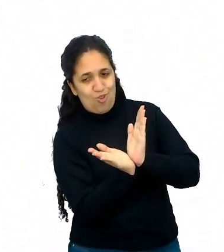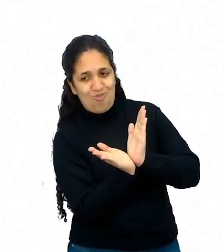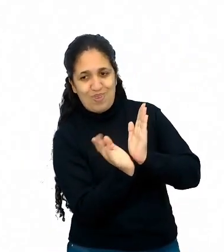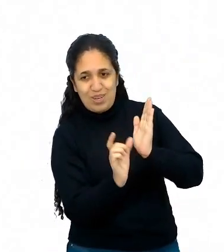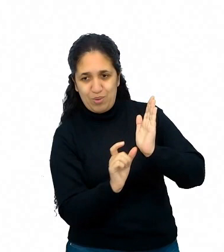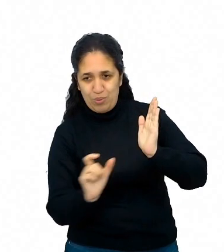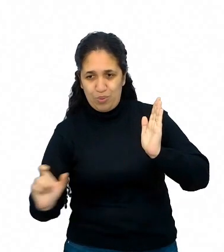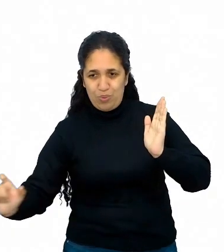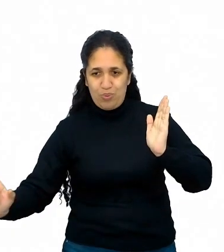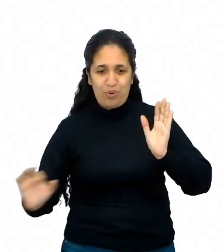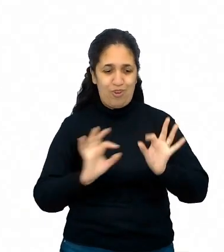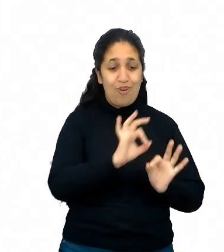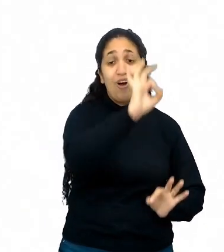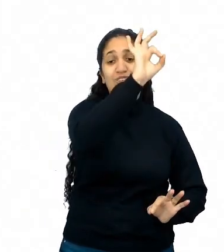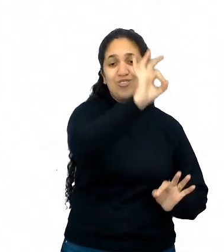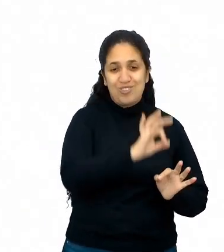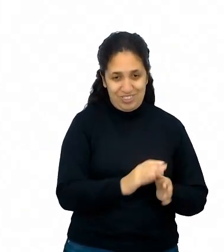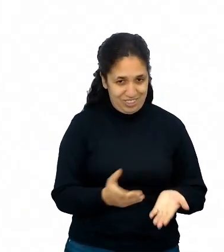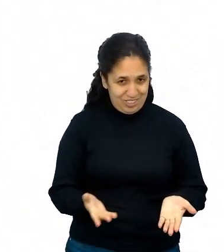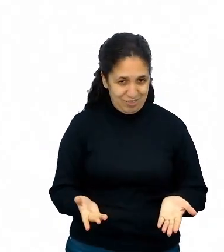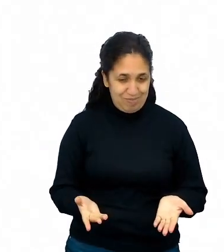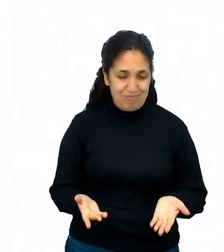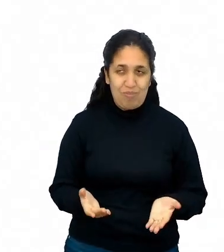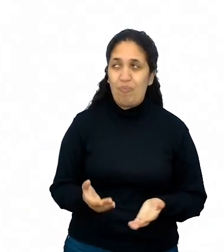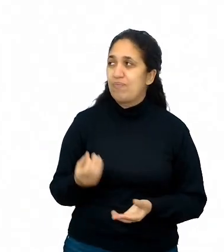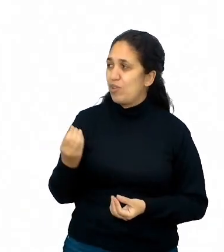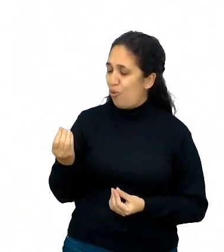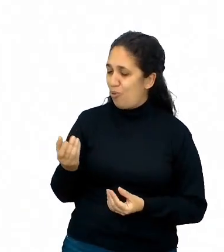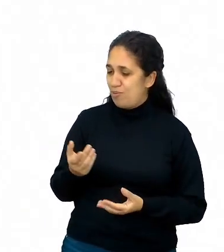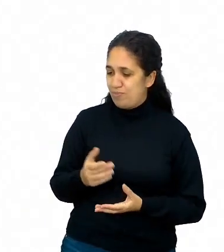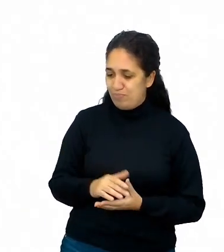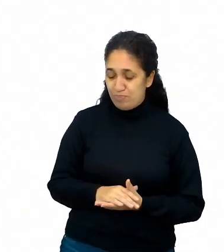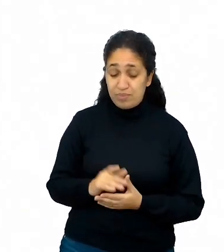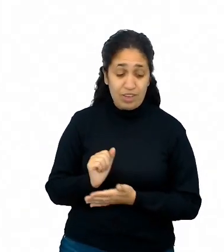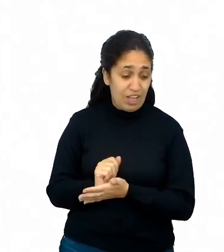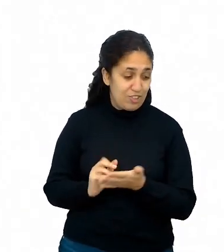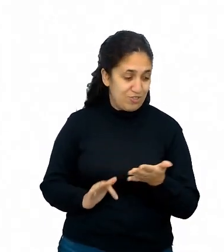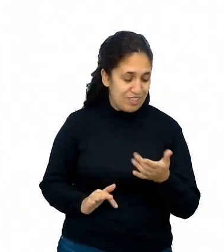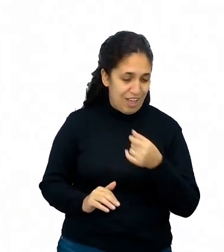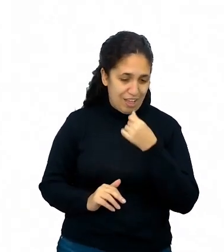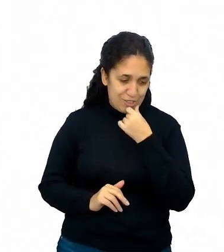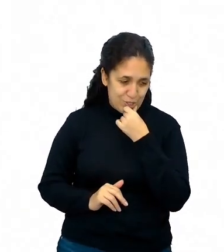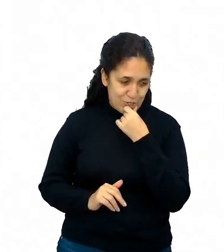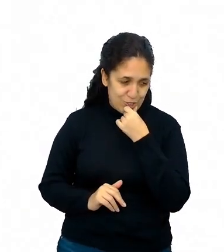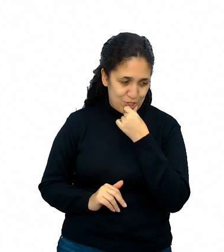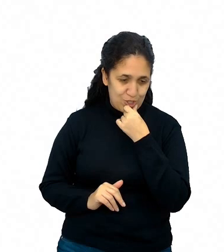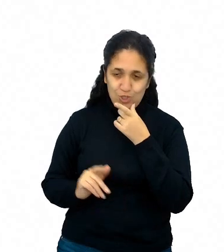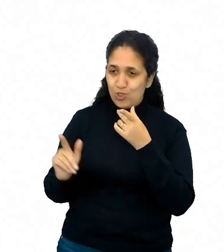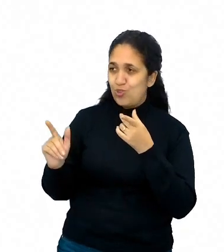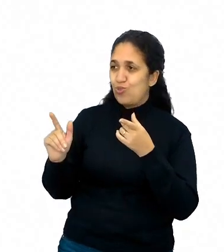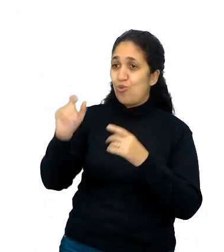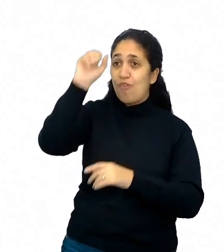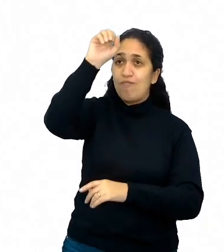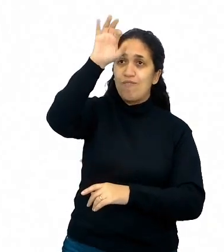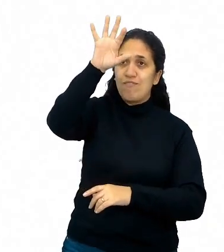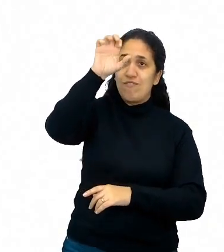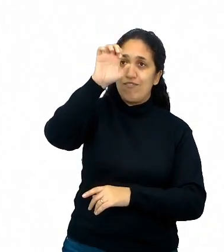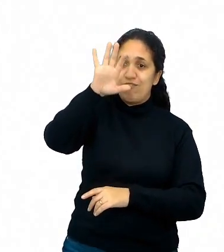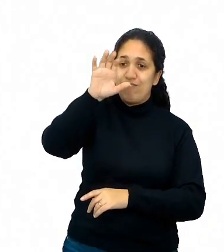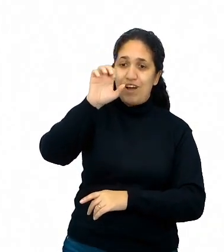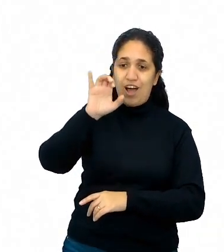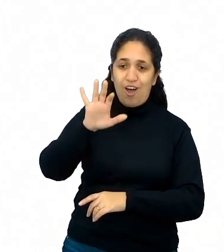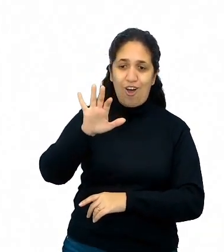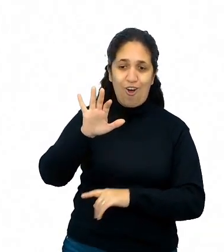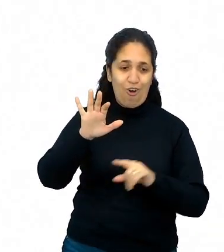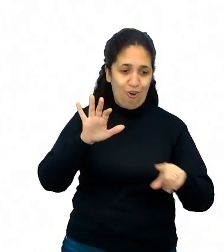e a altura do poste. Depois, a atividade do farol. Aí tem o farol, tem o